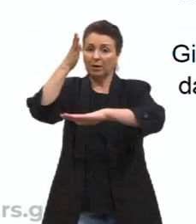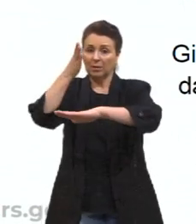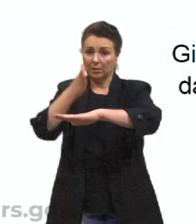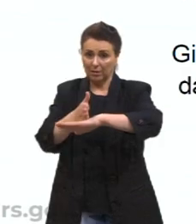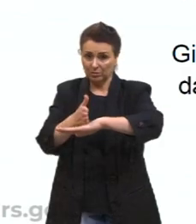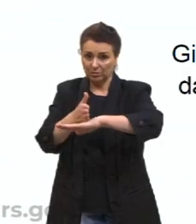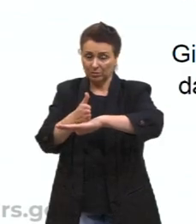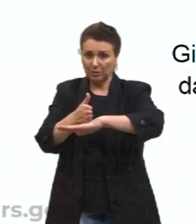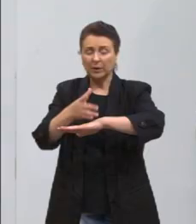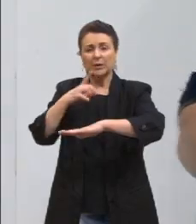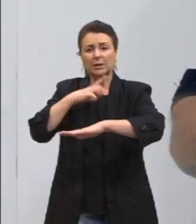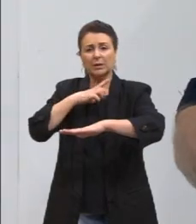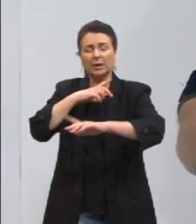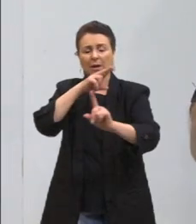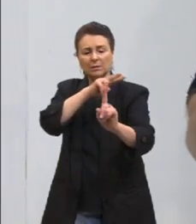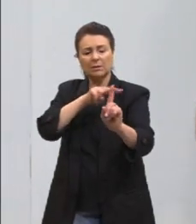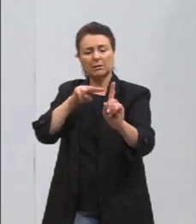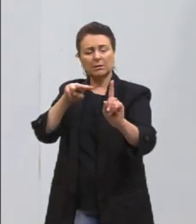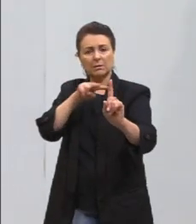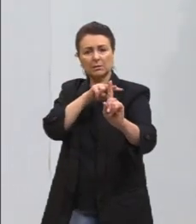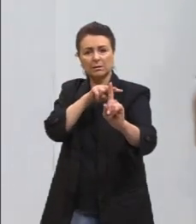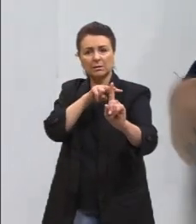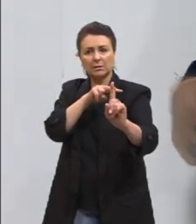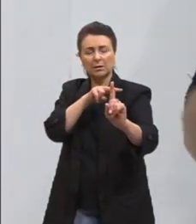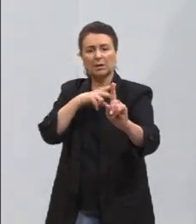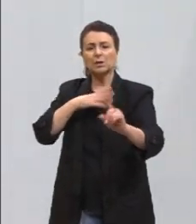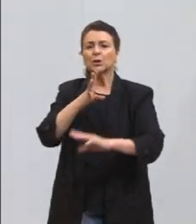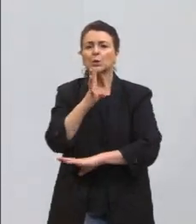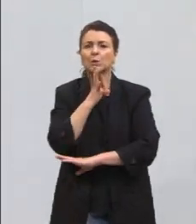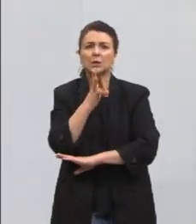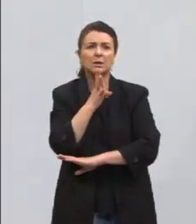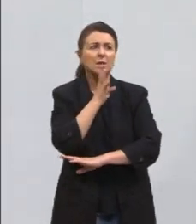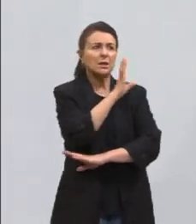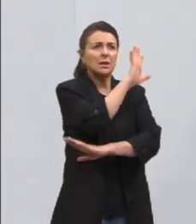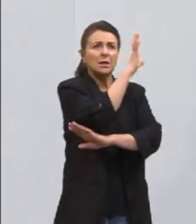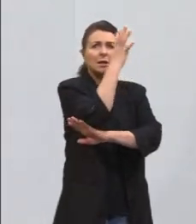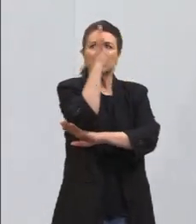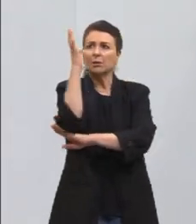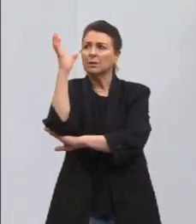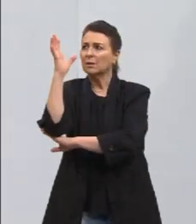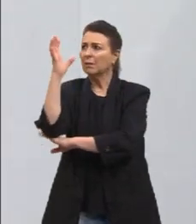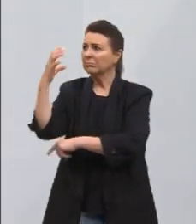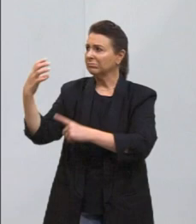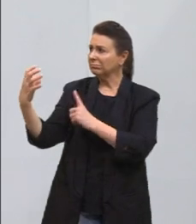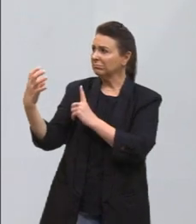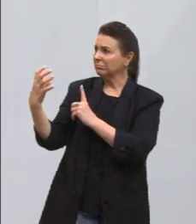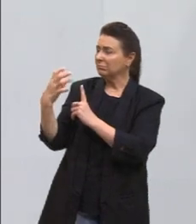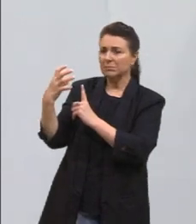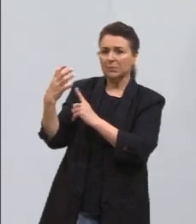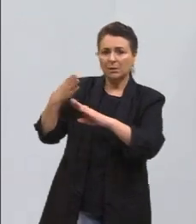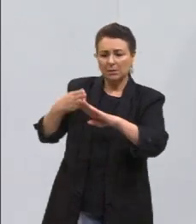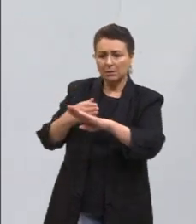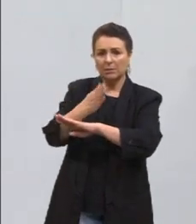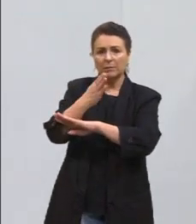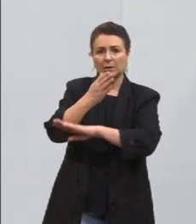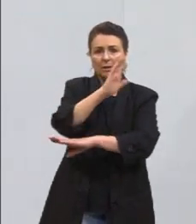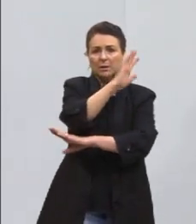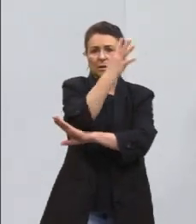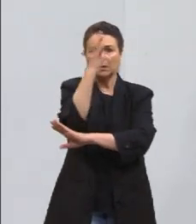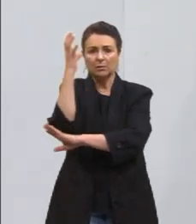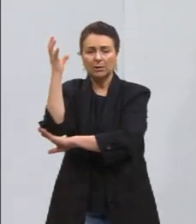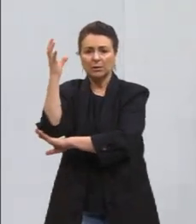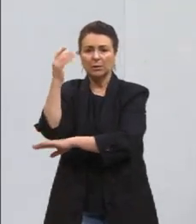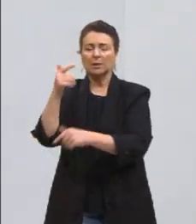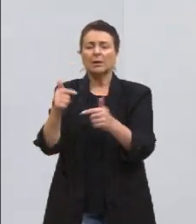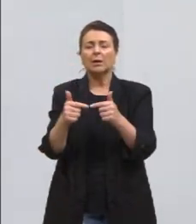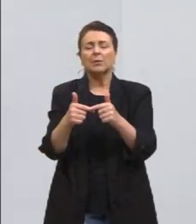o ser humano necessita nesse aspecto nesse viés de conhecer a natureza ele interfere né ele passa a interferir na natureza nós pegarmos